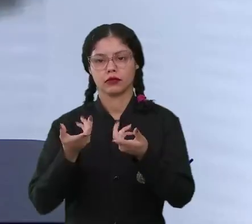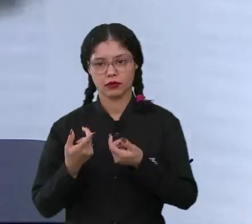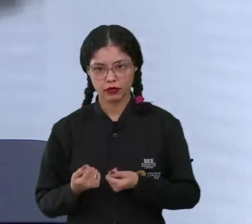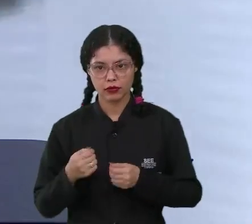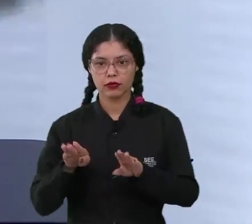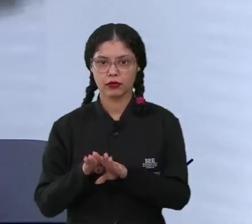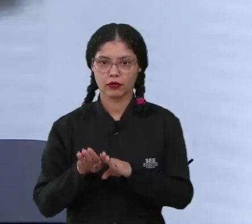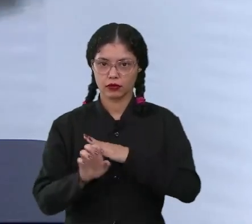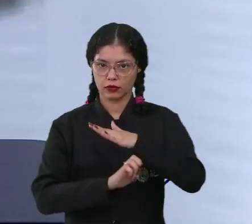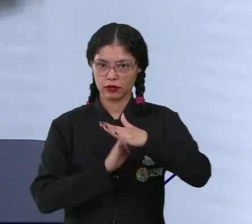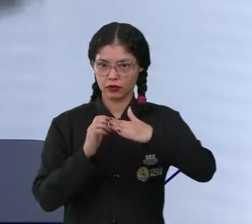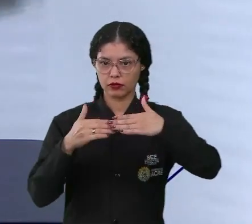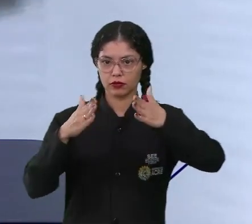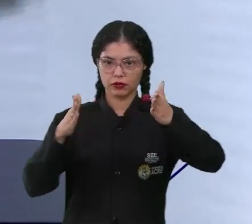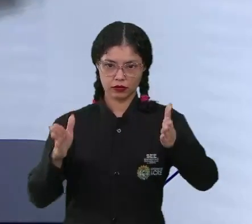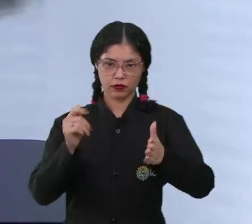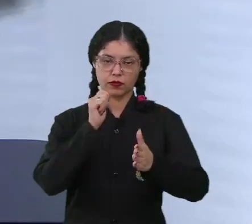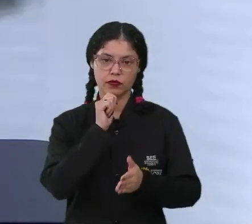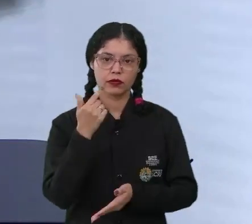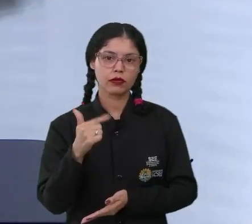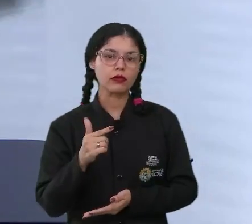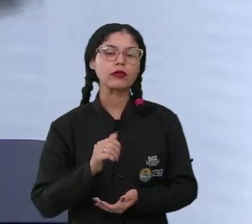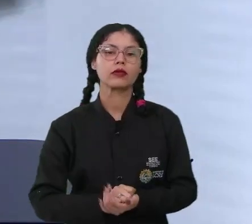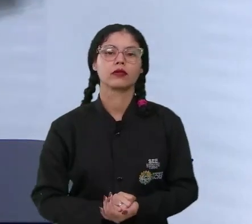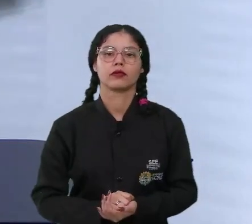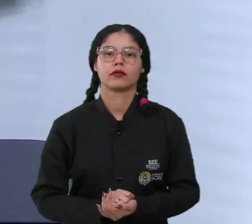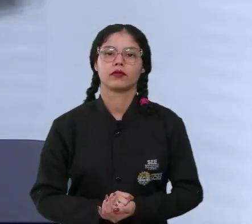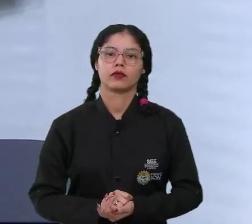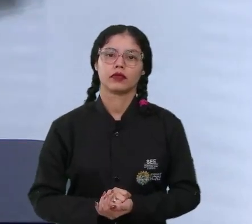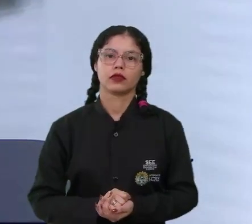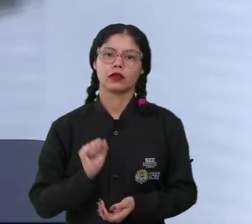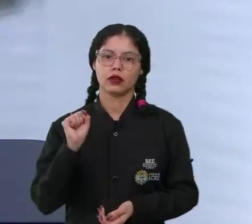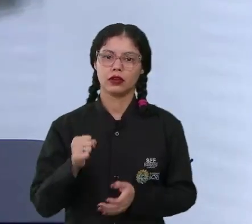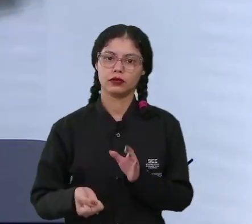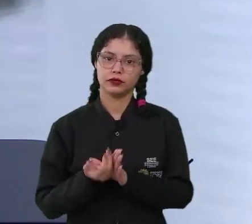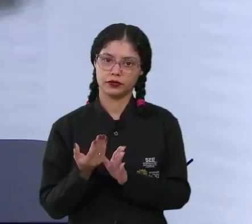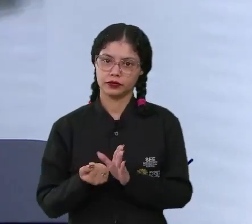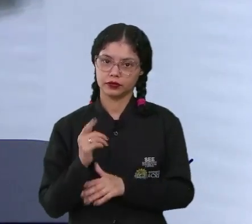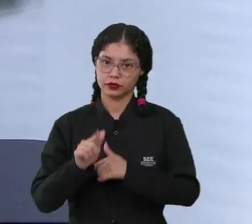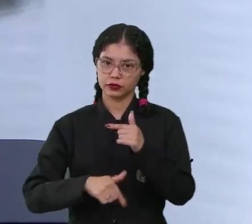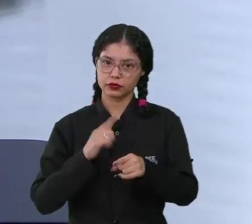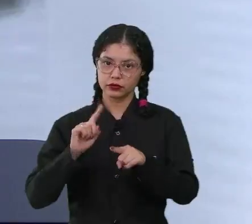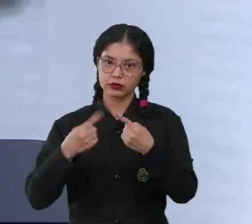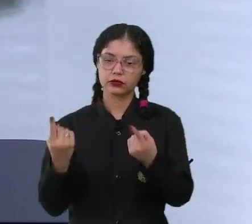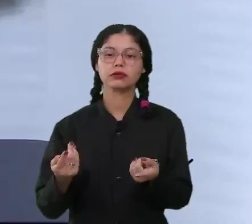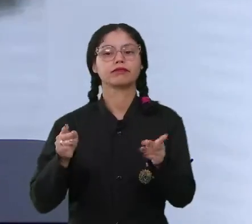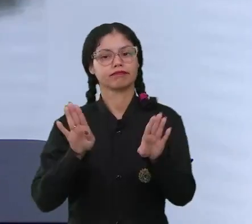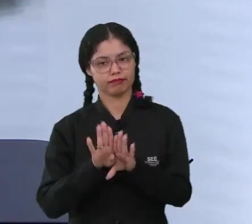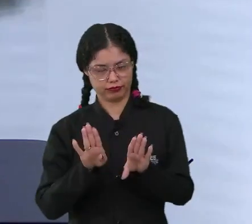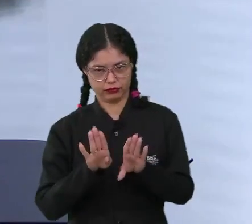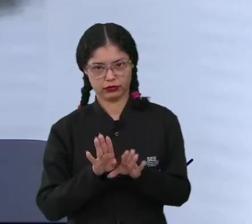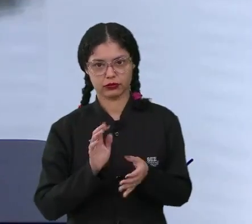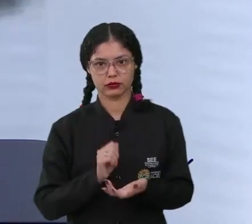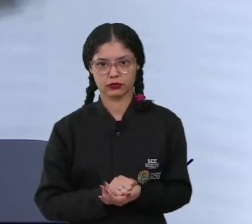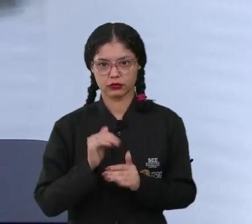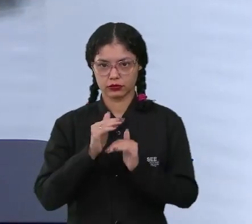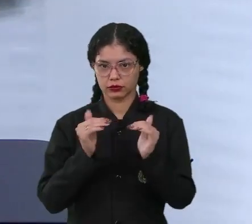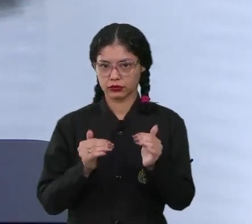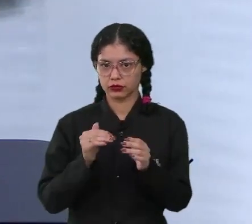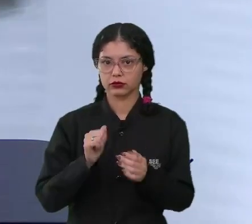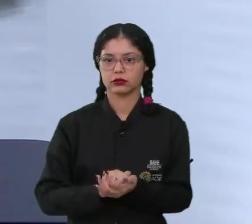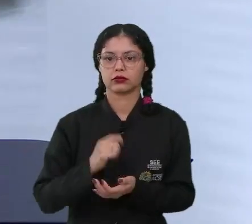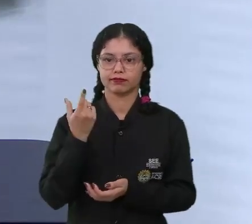essas empresas, que abrem as portas para essas empresas, eles estão sim gerando emprego, mas também toda a questão